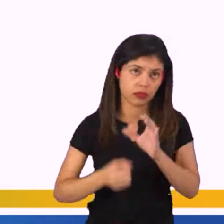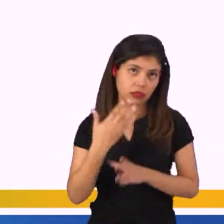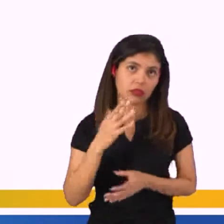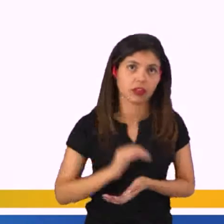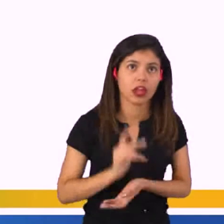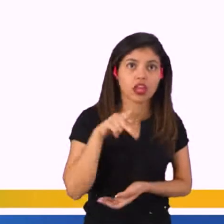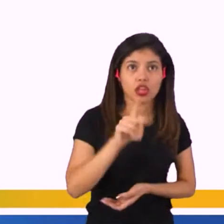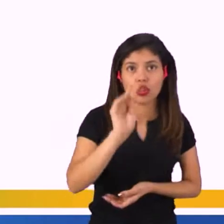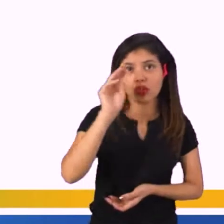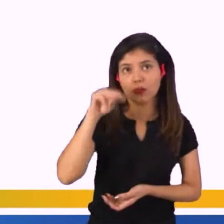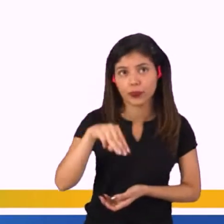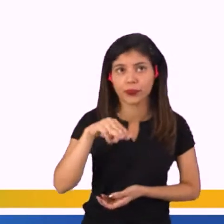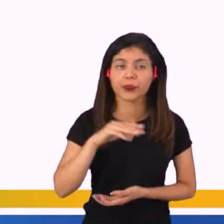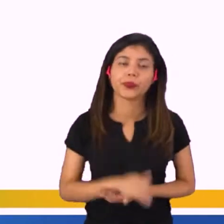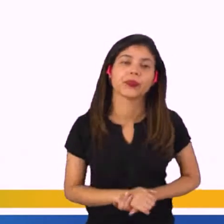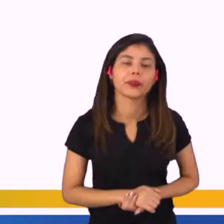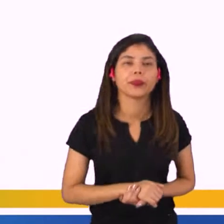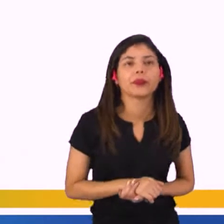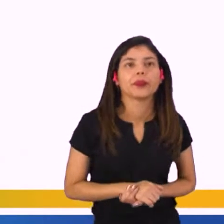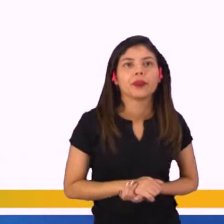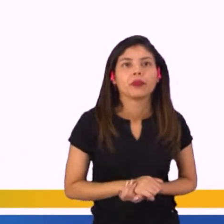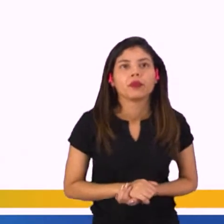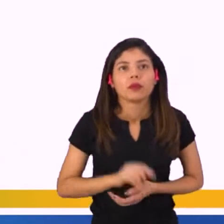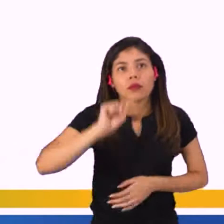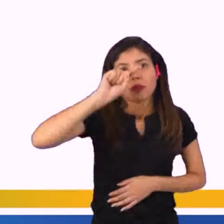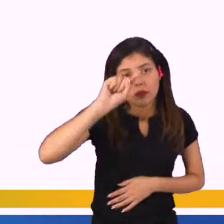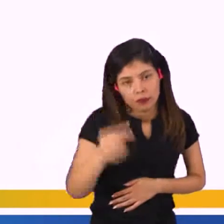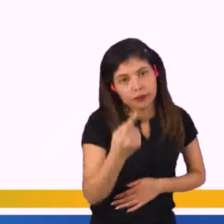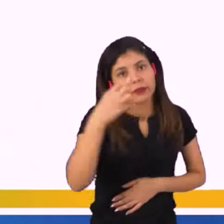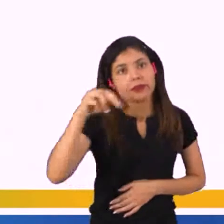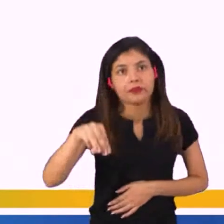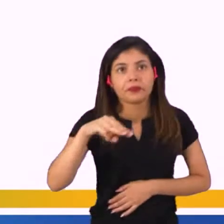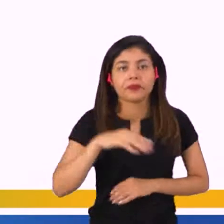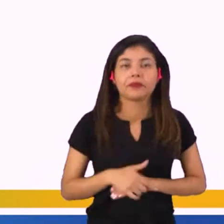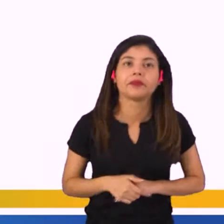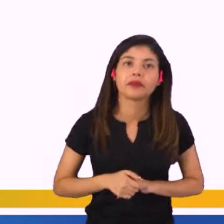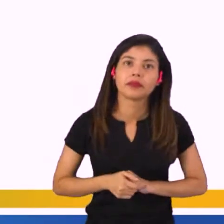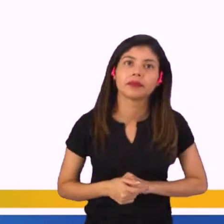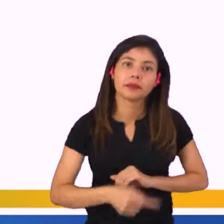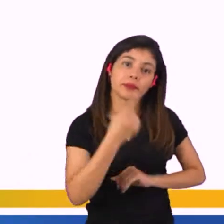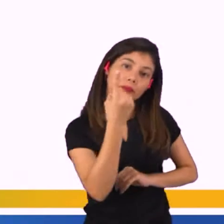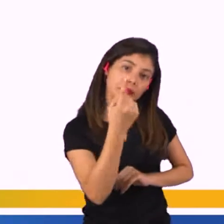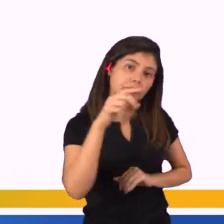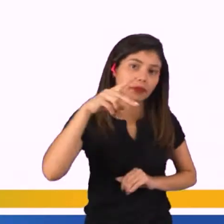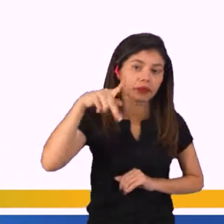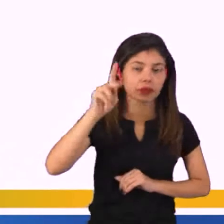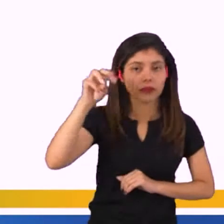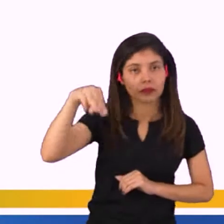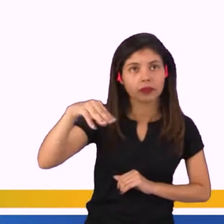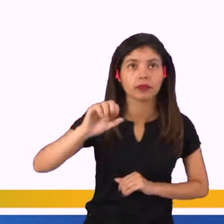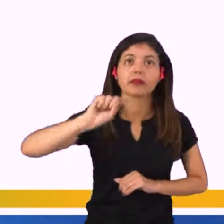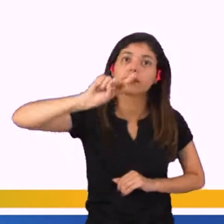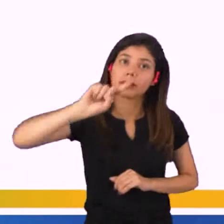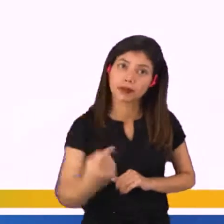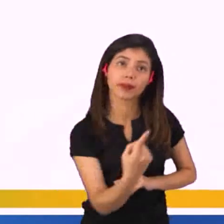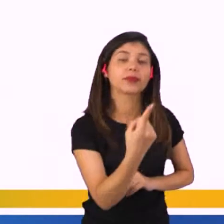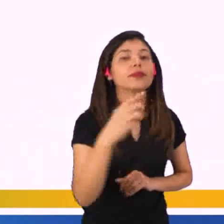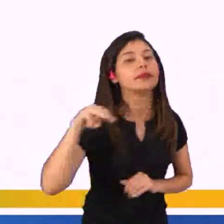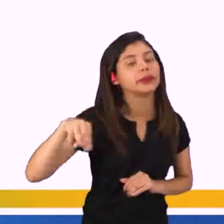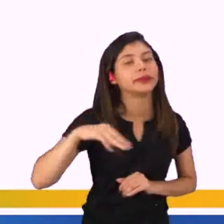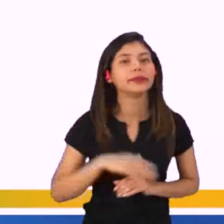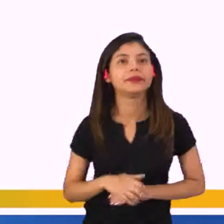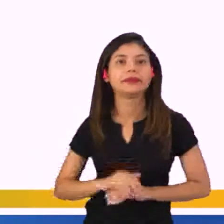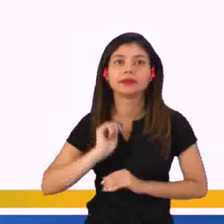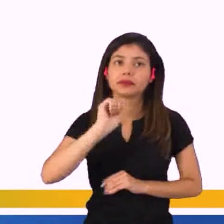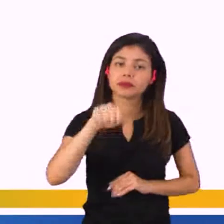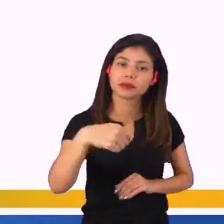aí o quilômetro, né, que tem sua unidade definida como 1000 metros. Então, 1 quilômetro é a mesma coisa que 1000 metros.